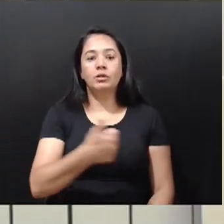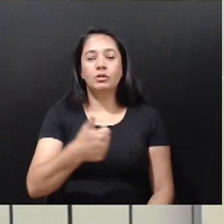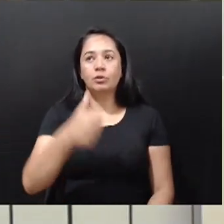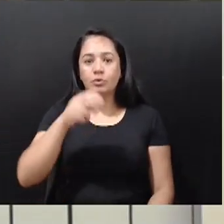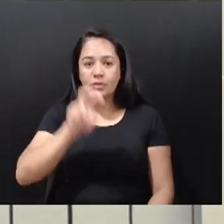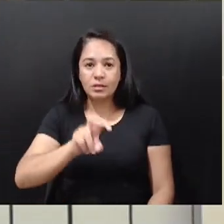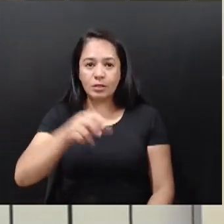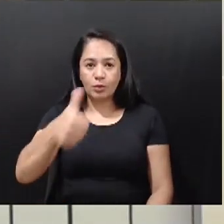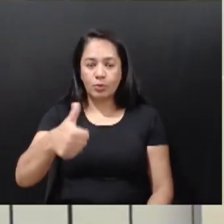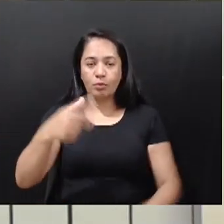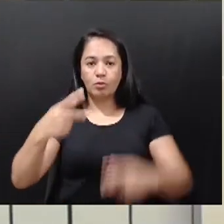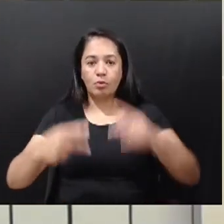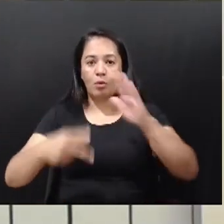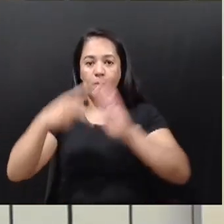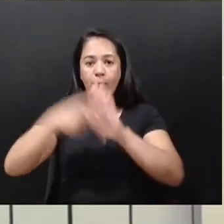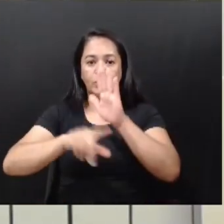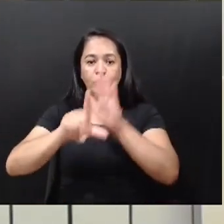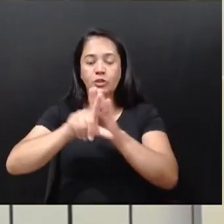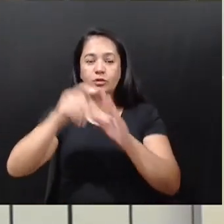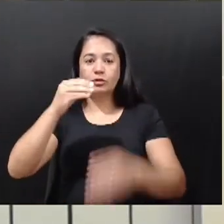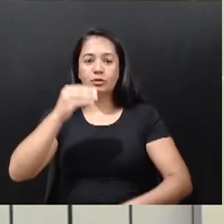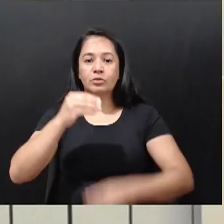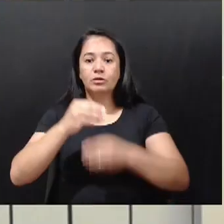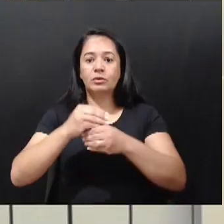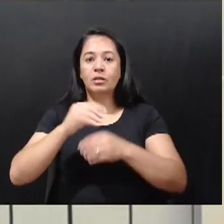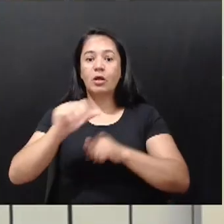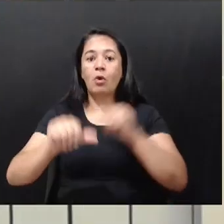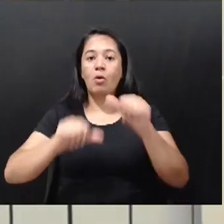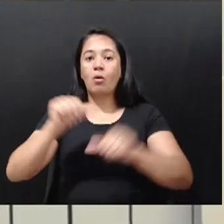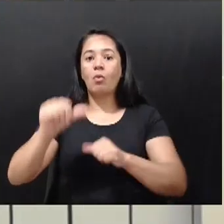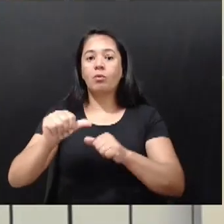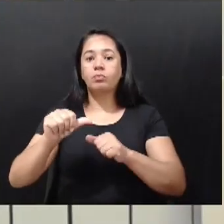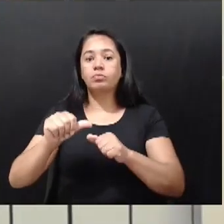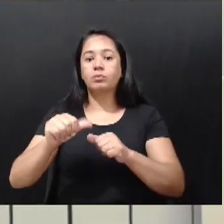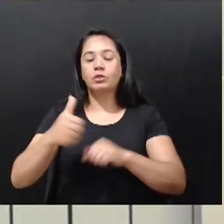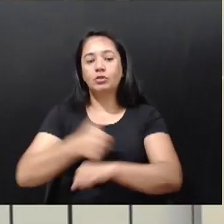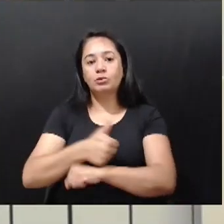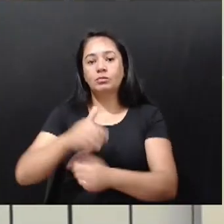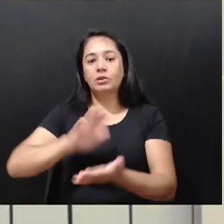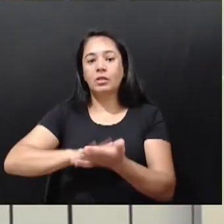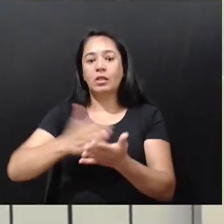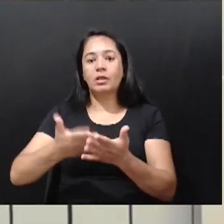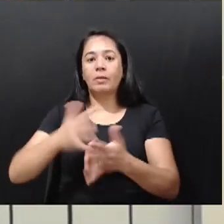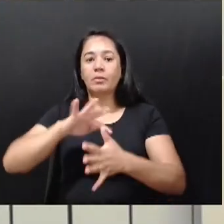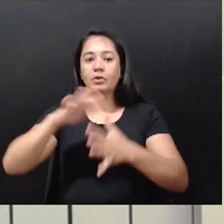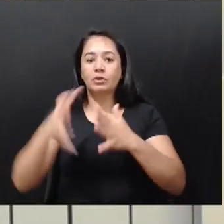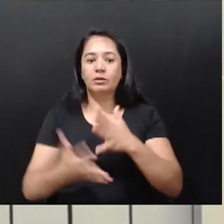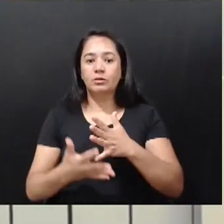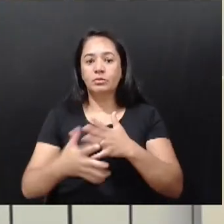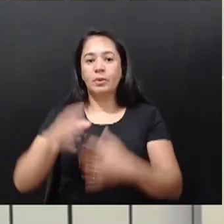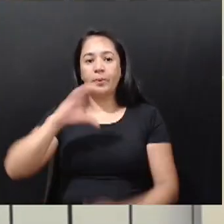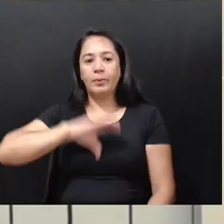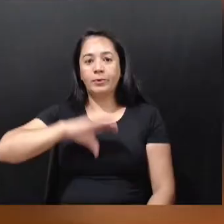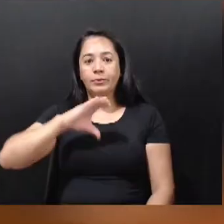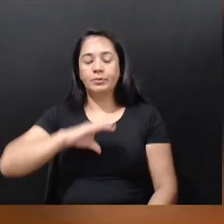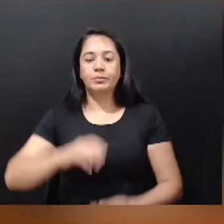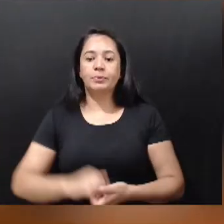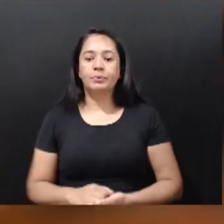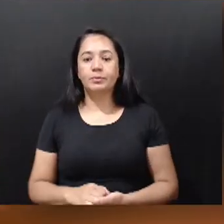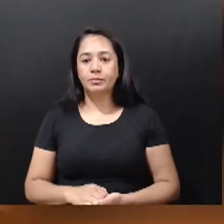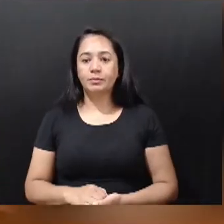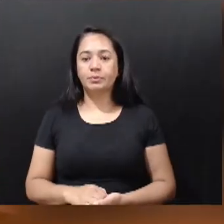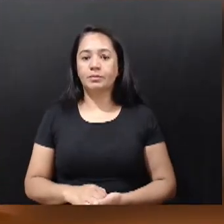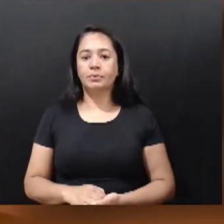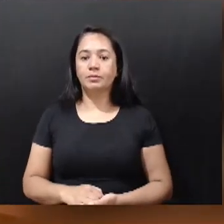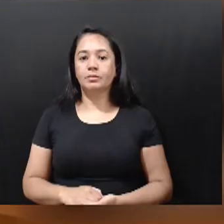lei complementar que altera o cargo de intérprete de Libras e português. A Comissão